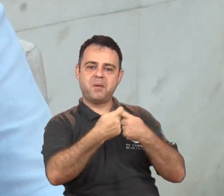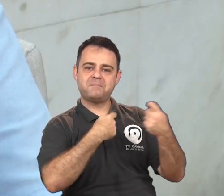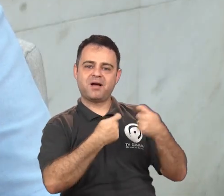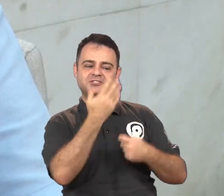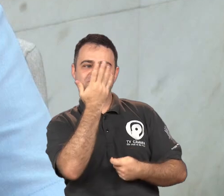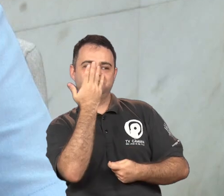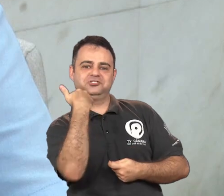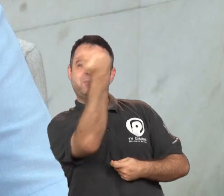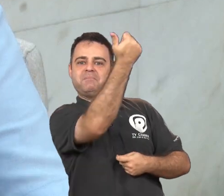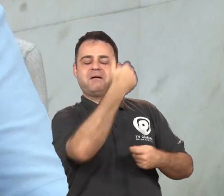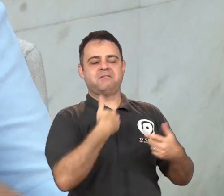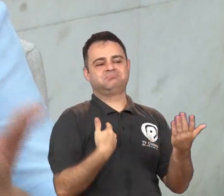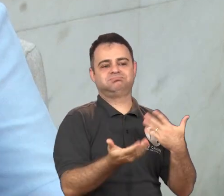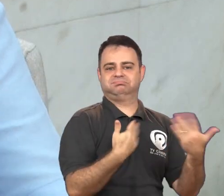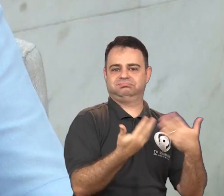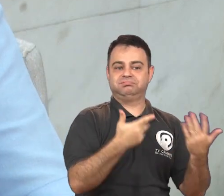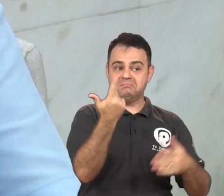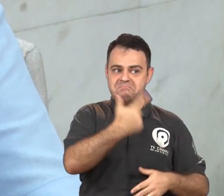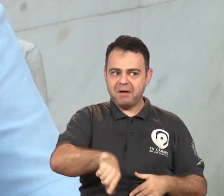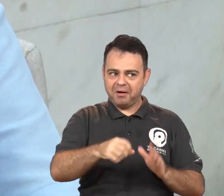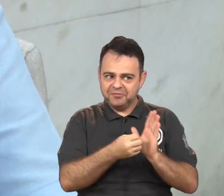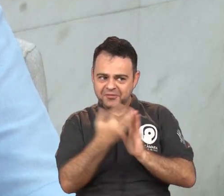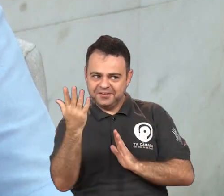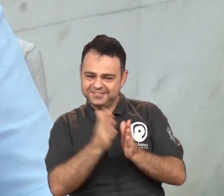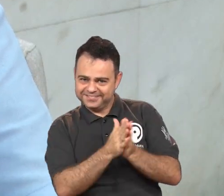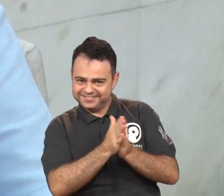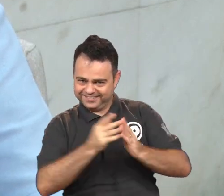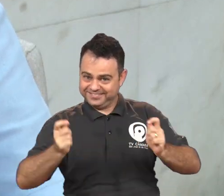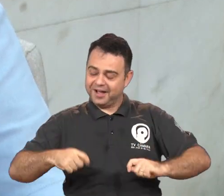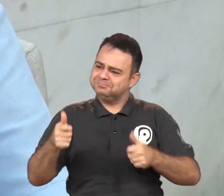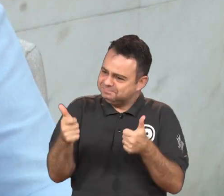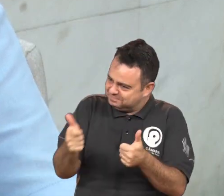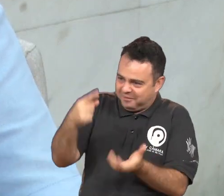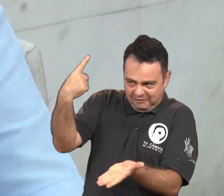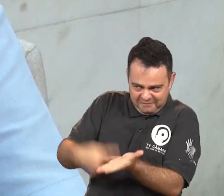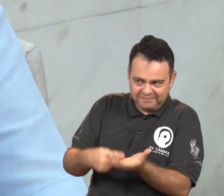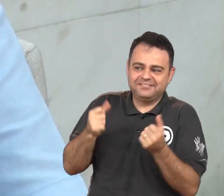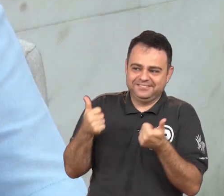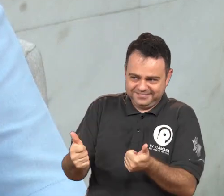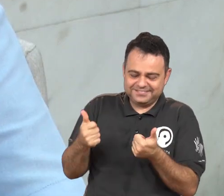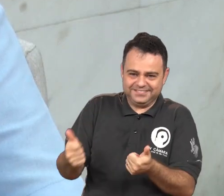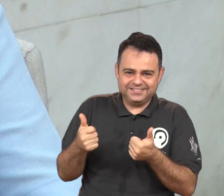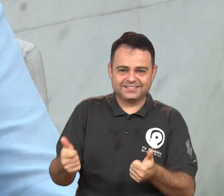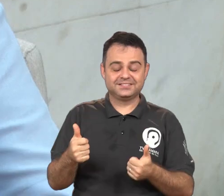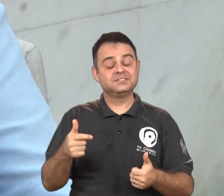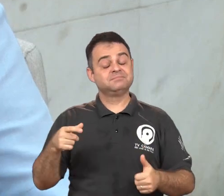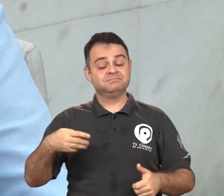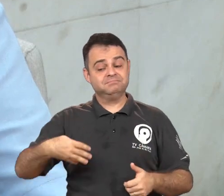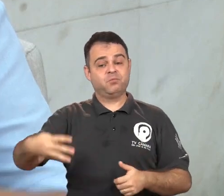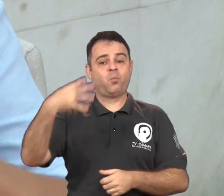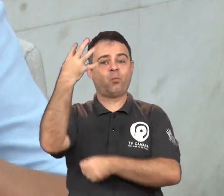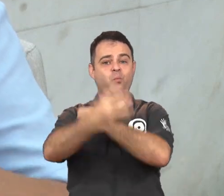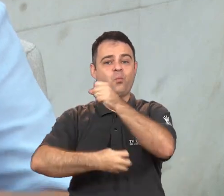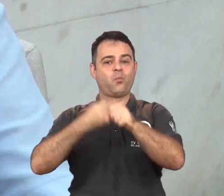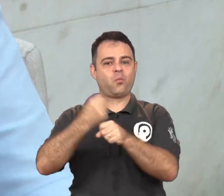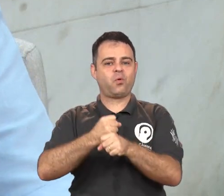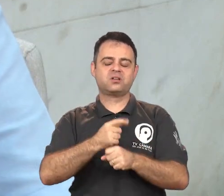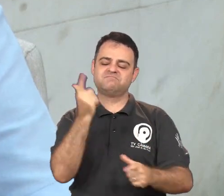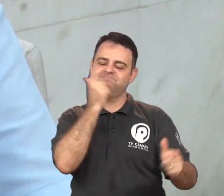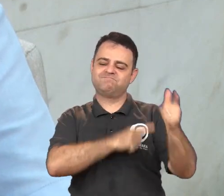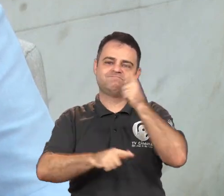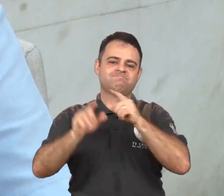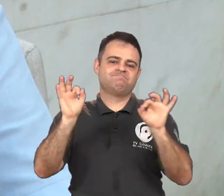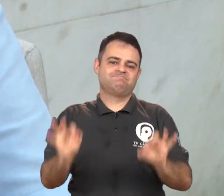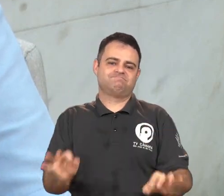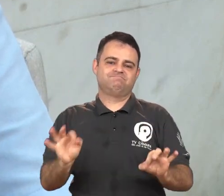né? E vamos conversar mais vezes, com certeza. E vamos ter um mandato